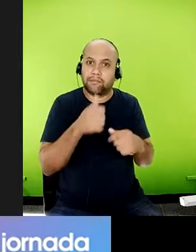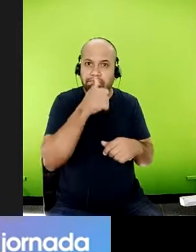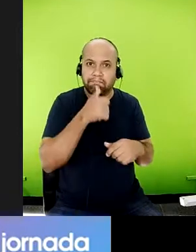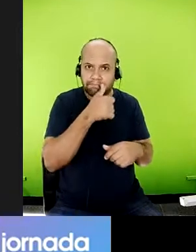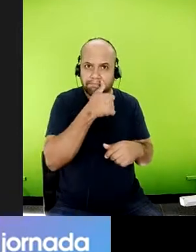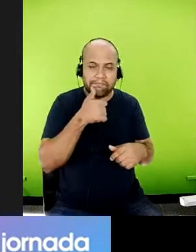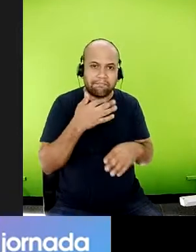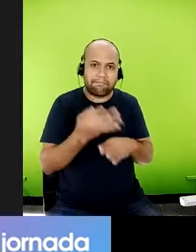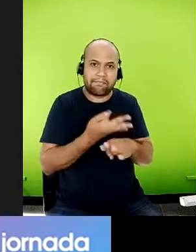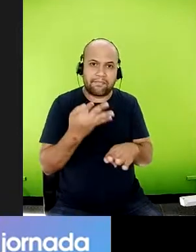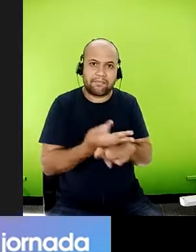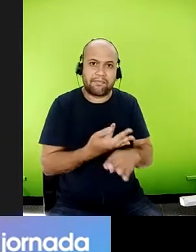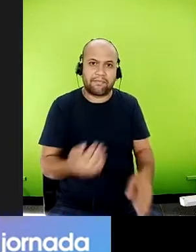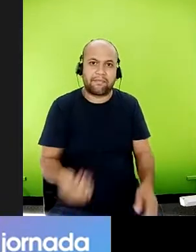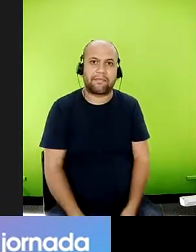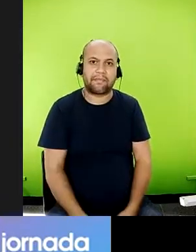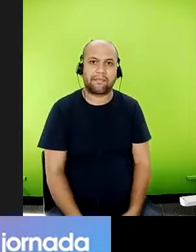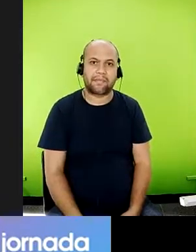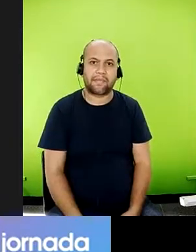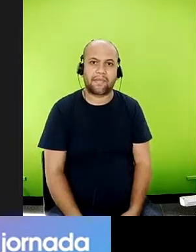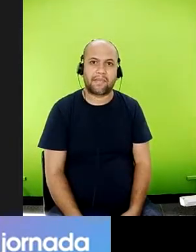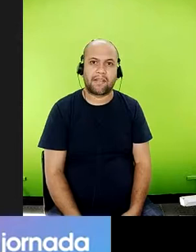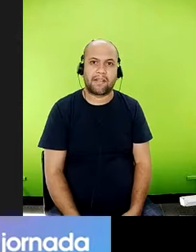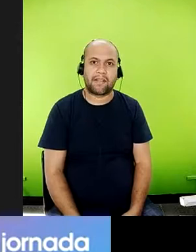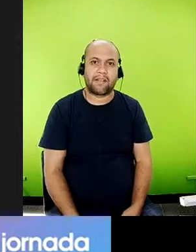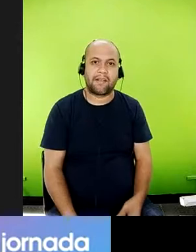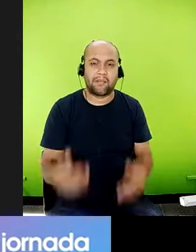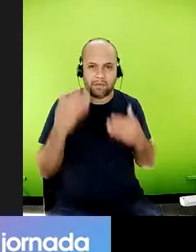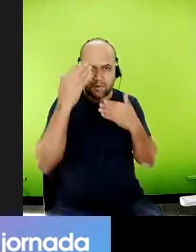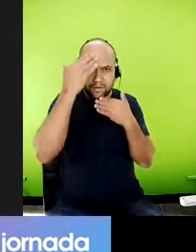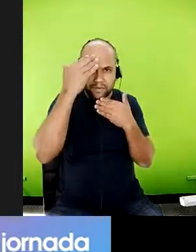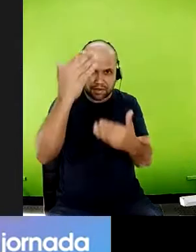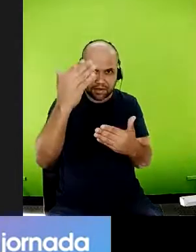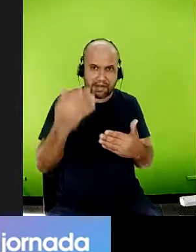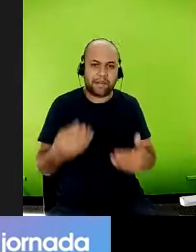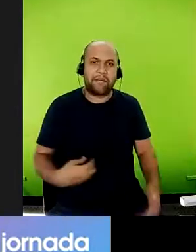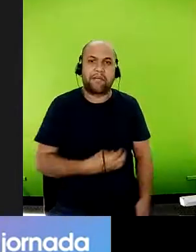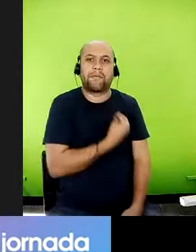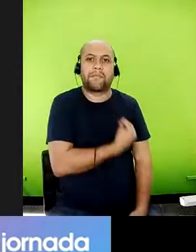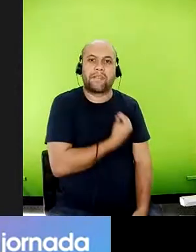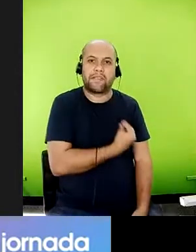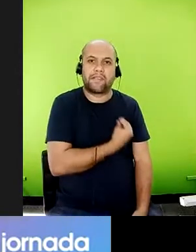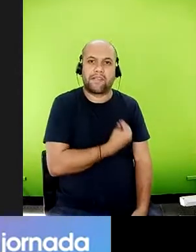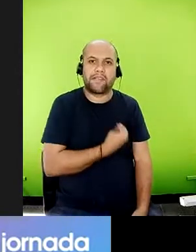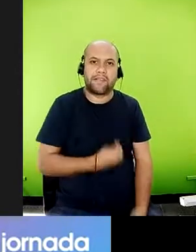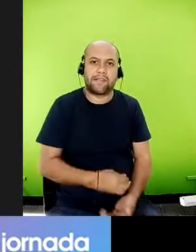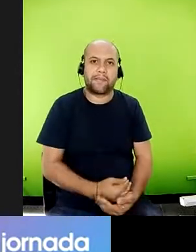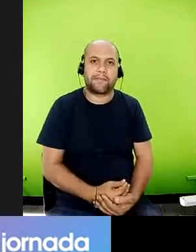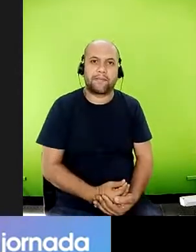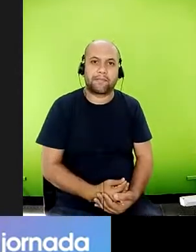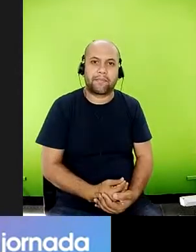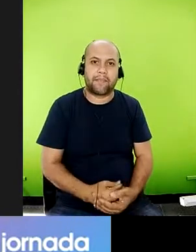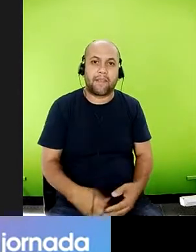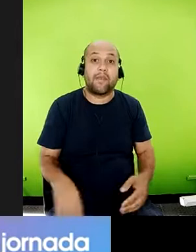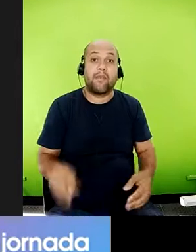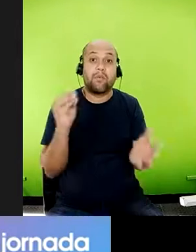então obrigada lê obrigado obrigada pessoal gente compartilhar nem se eu vou também